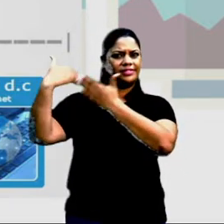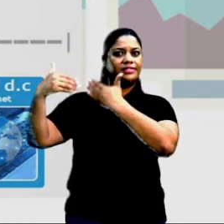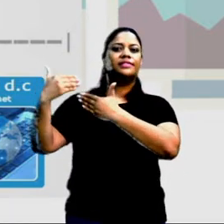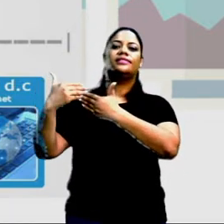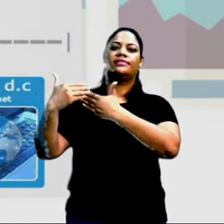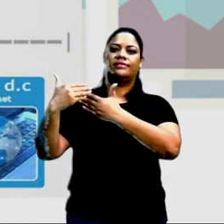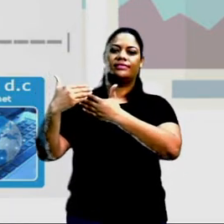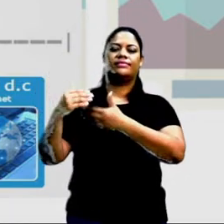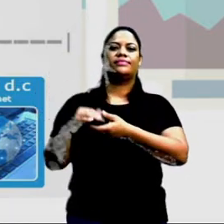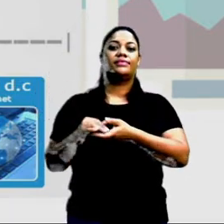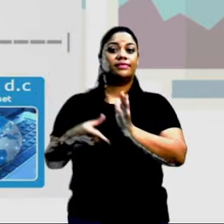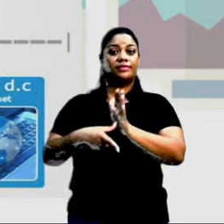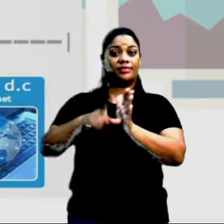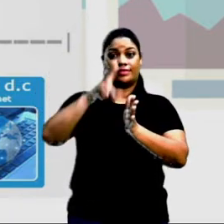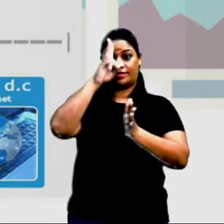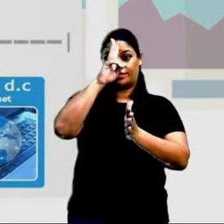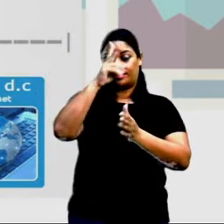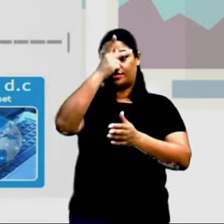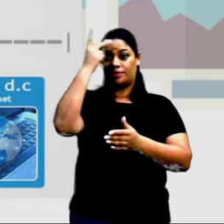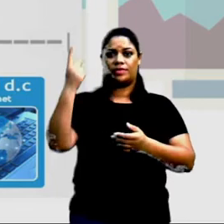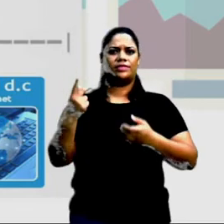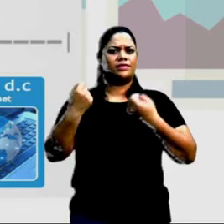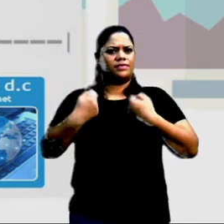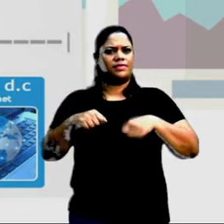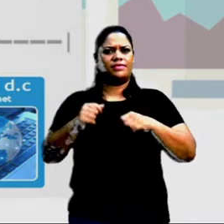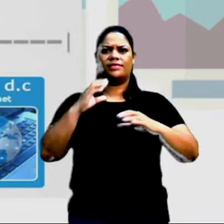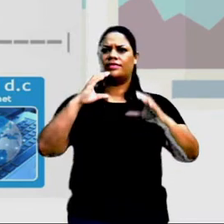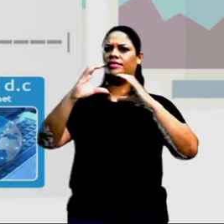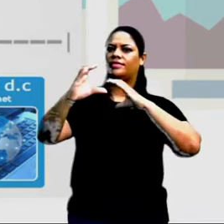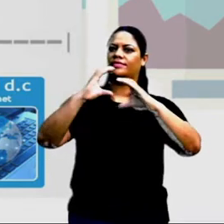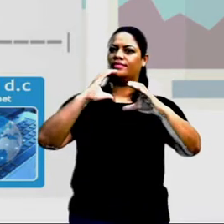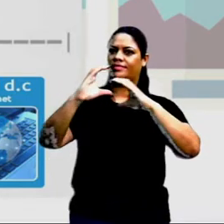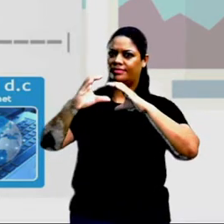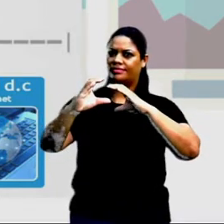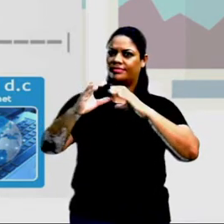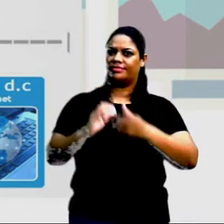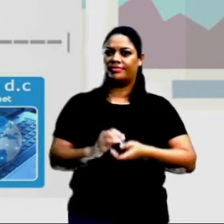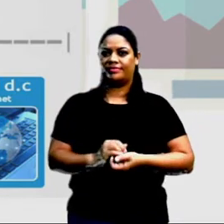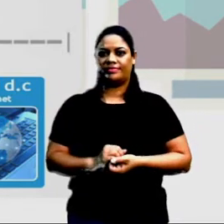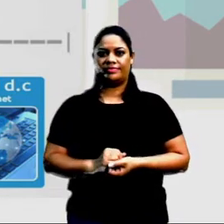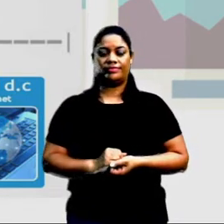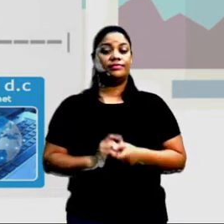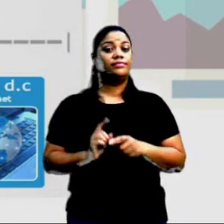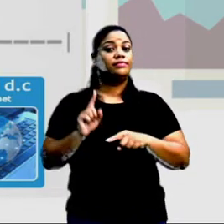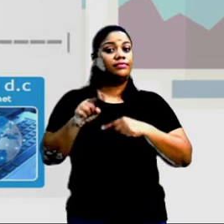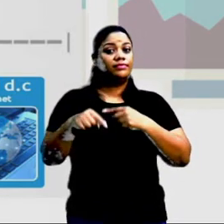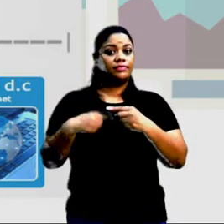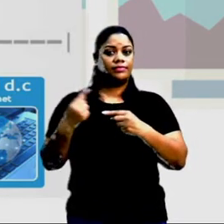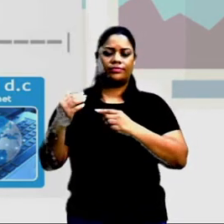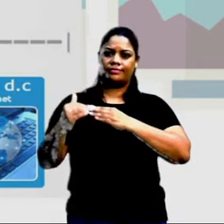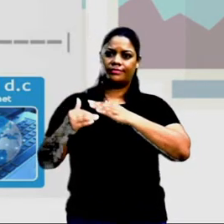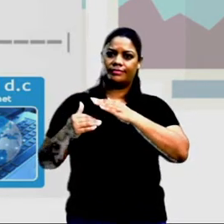pessoas queriam se comunicar, elas sentiam a necessidade da comunicação. Depois foram